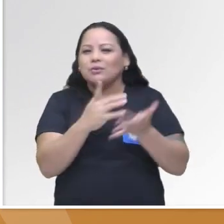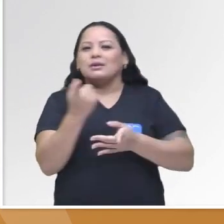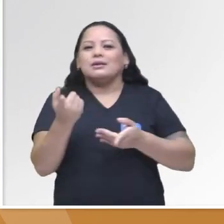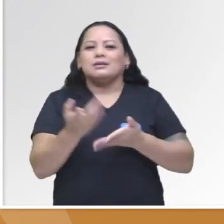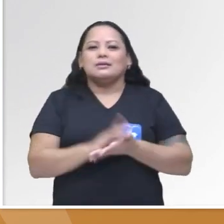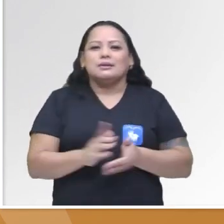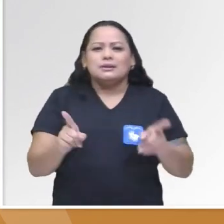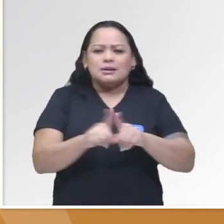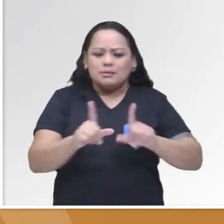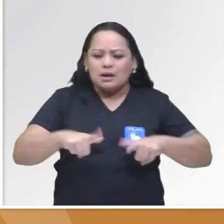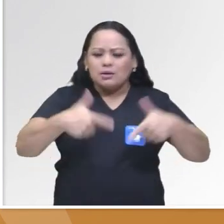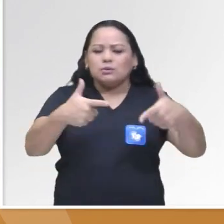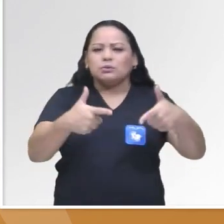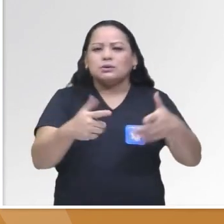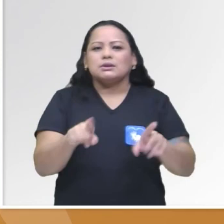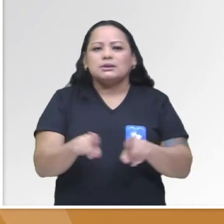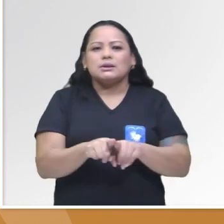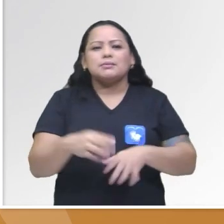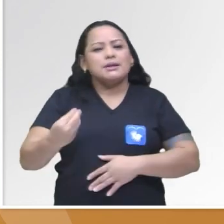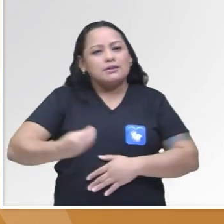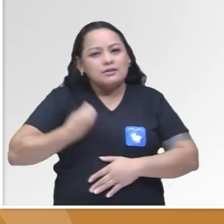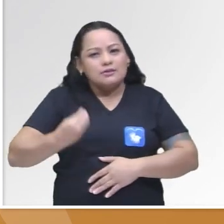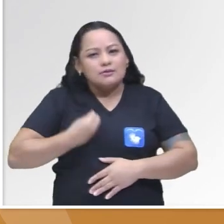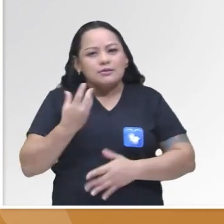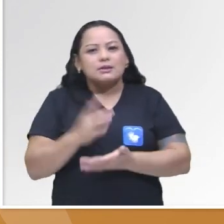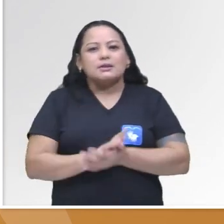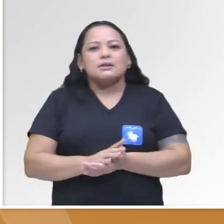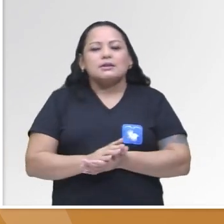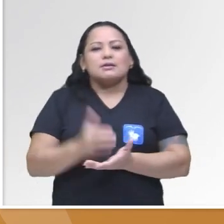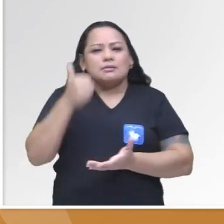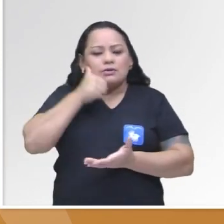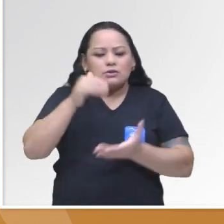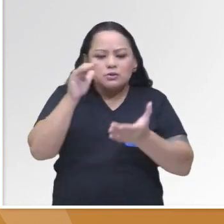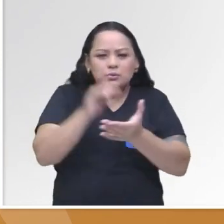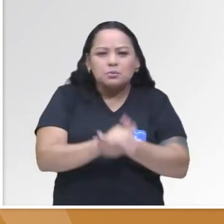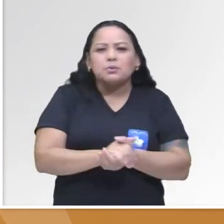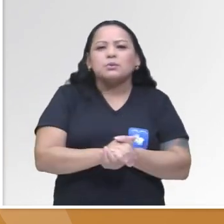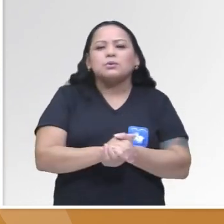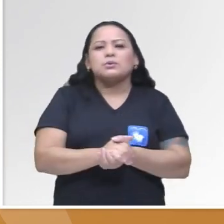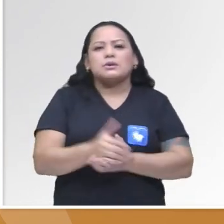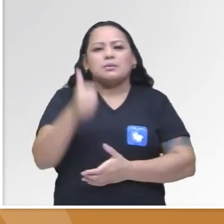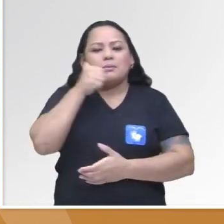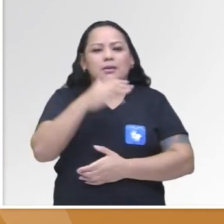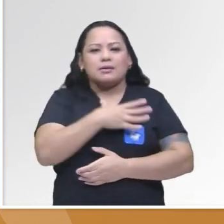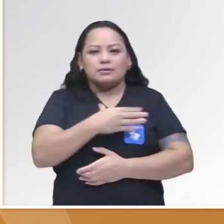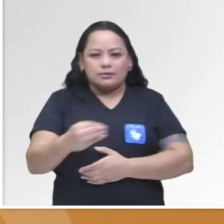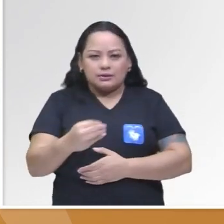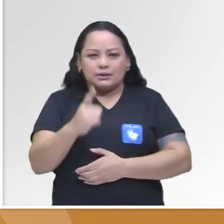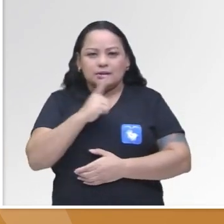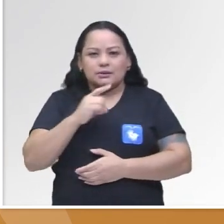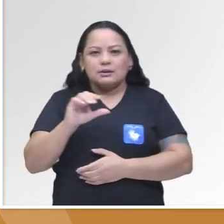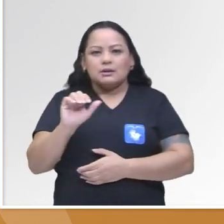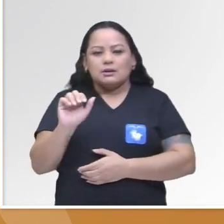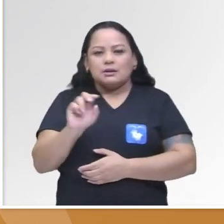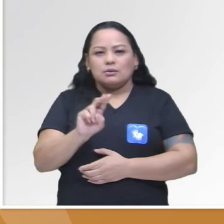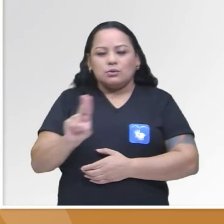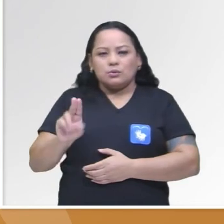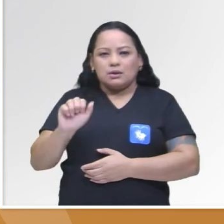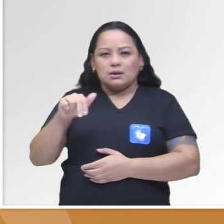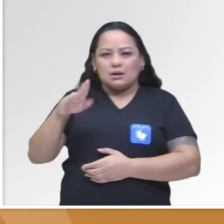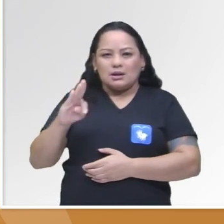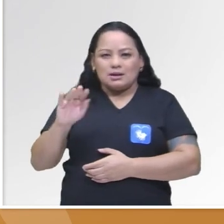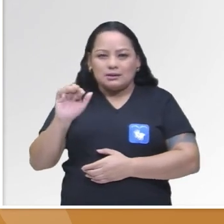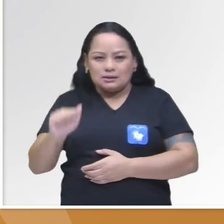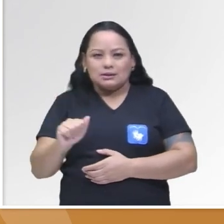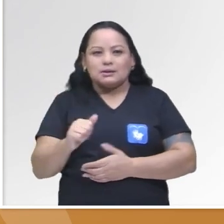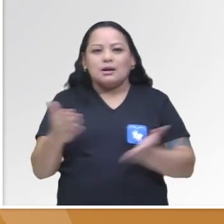luta, como também companheira de vida dele, foi mulher, tanto que teve uma filha dele chamada Anita Leocádia, que a gente vai